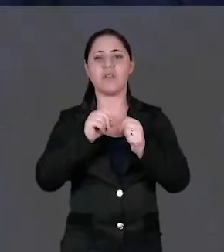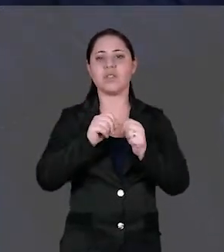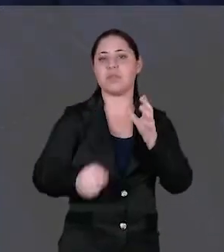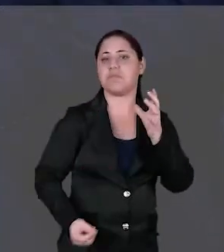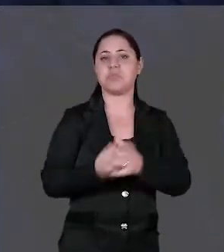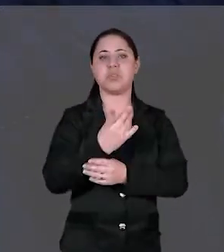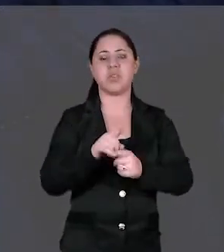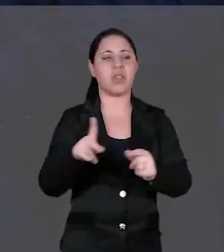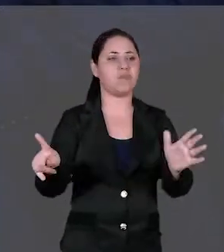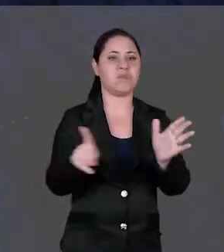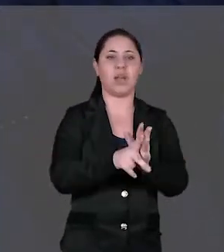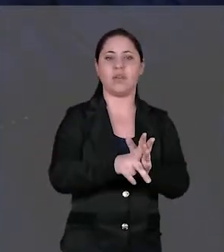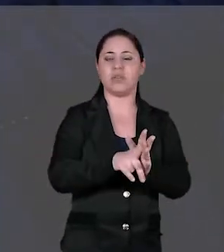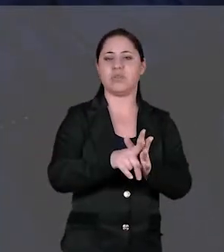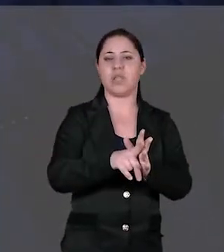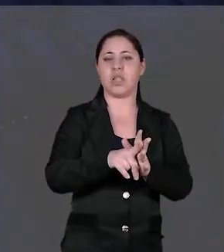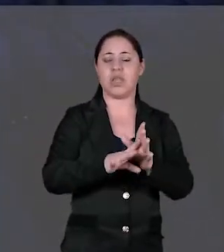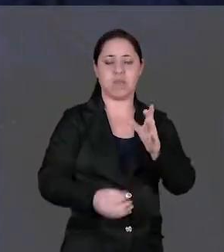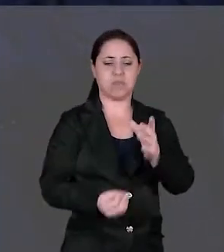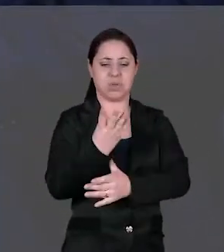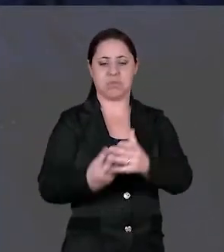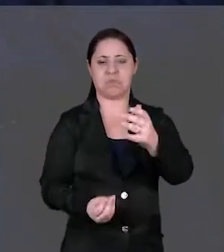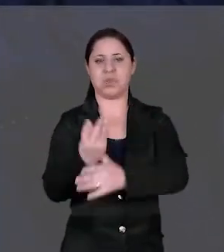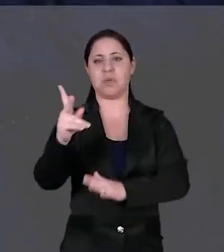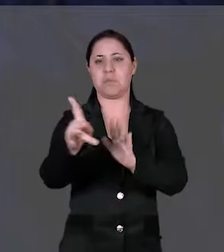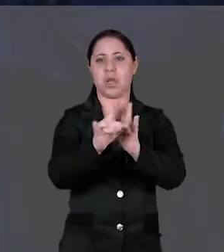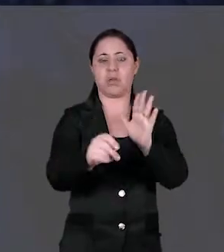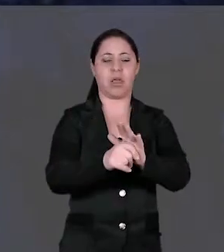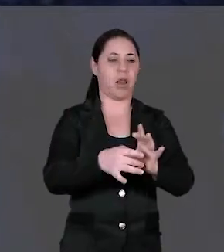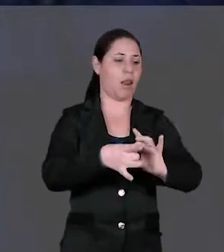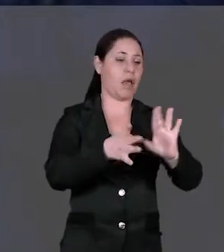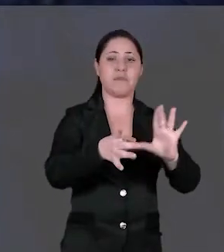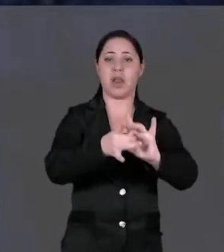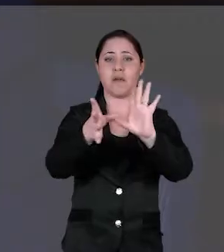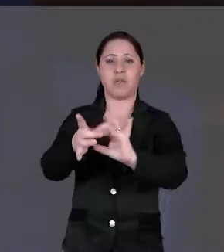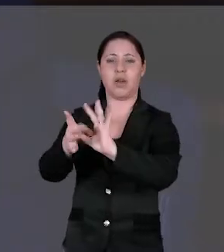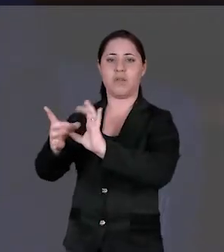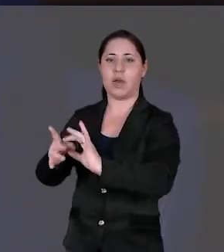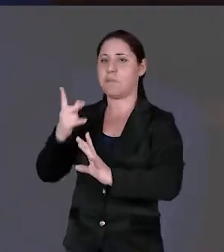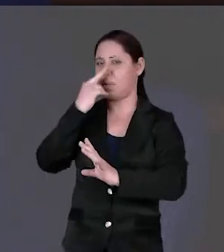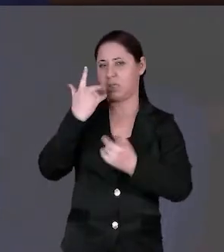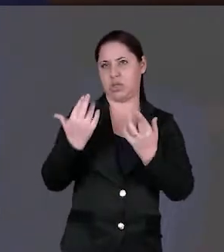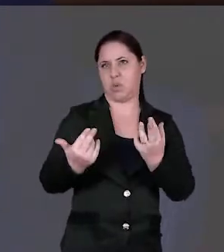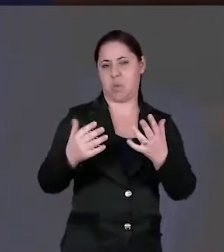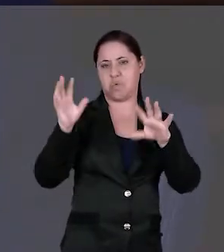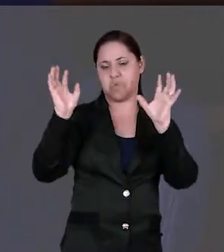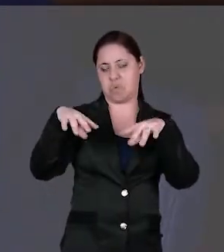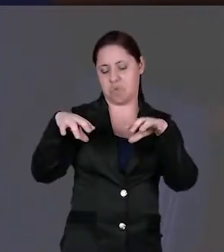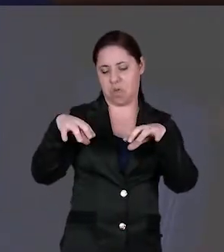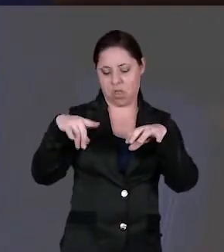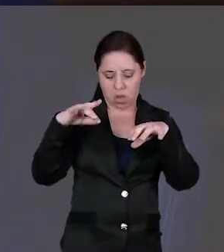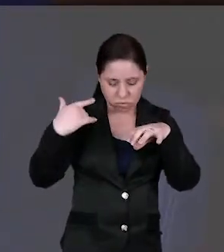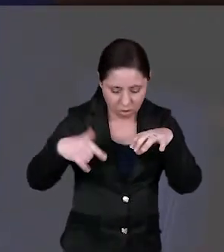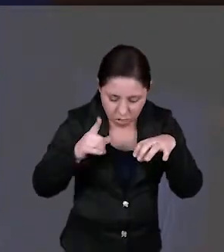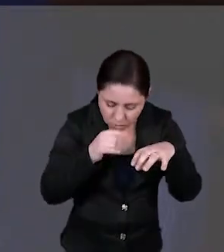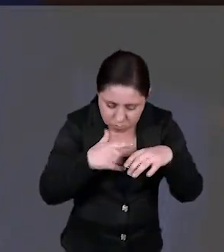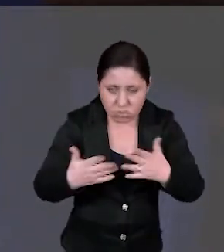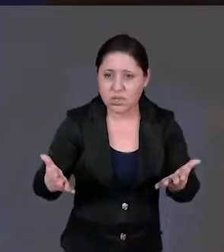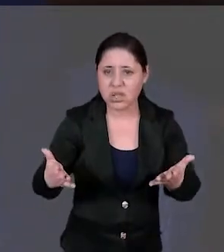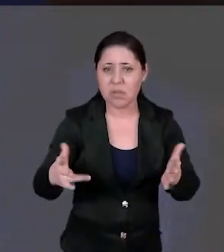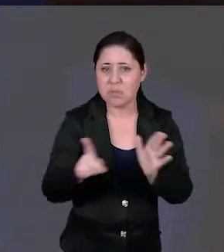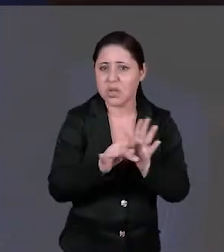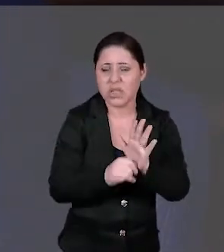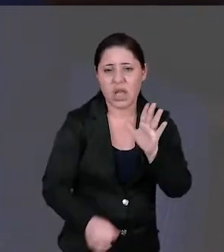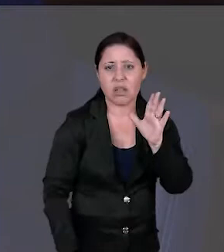deputado estadual. E aí acaba que os deputados criando esses projetos autorizativos, que é chover no molhado, né? Você não precisa